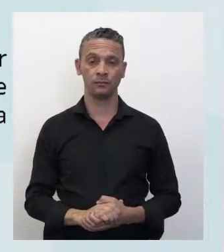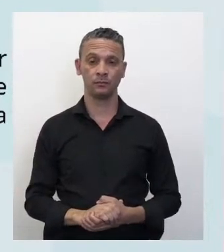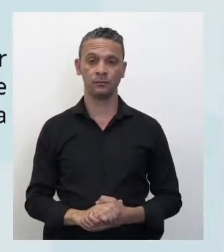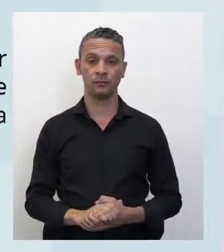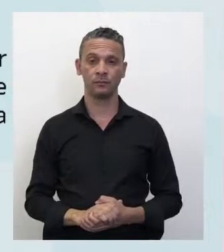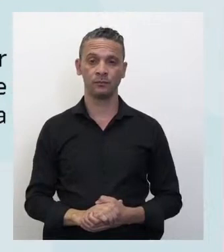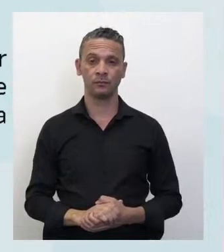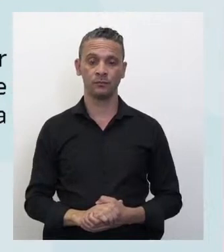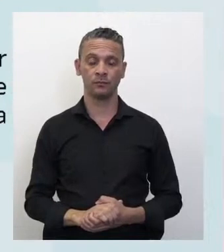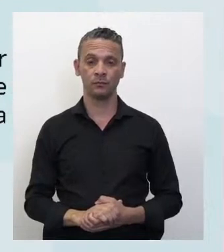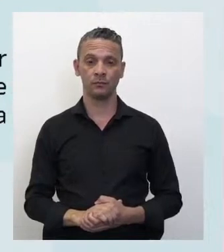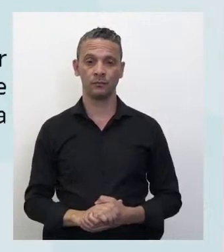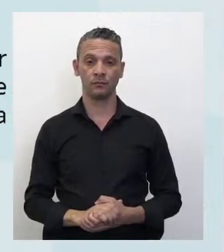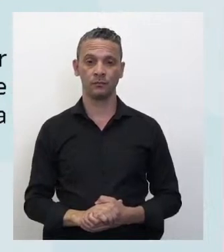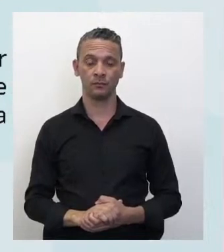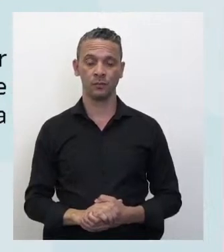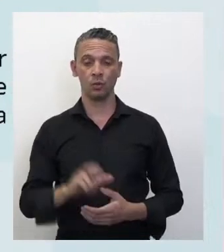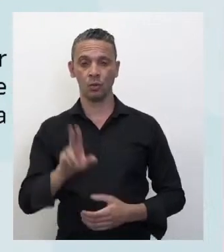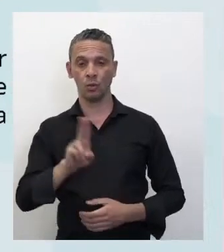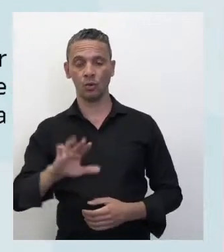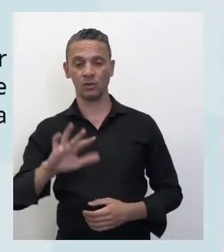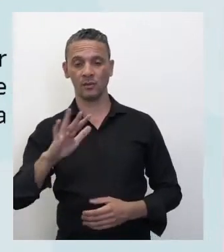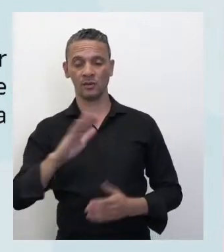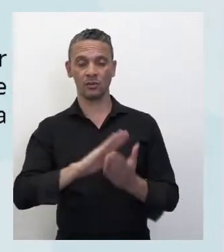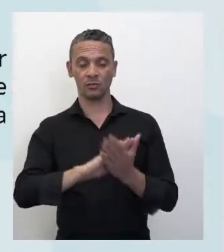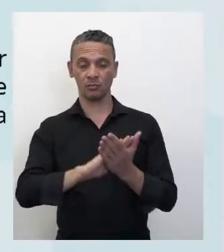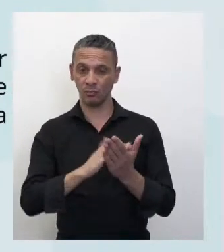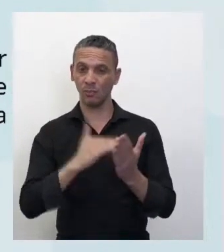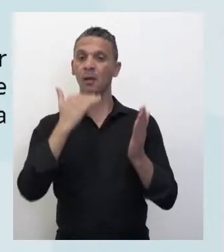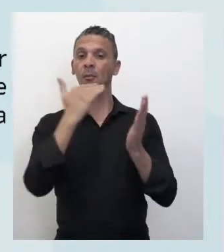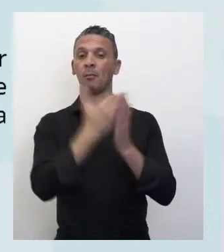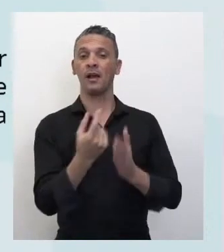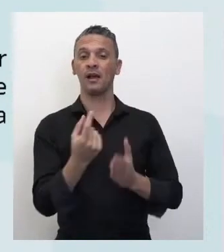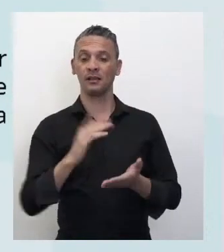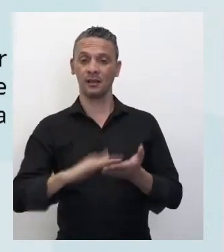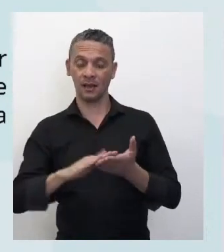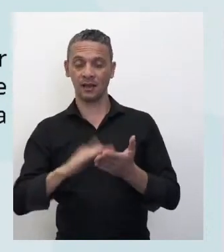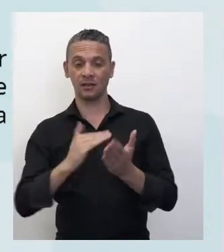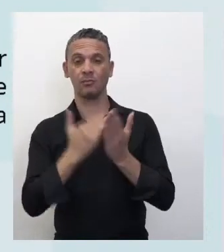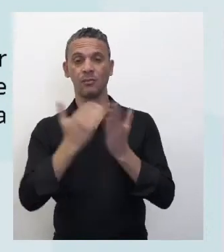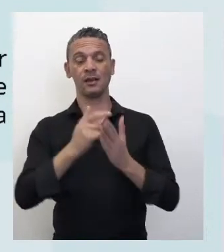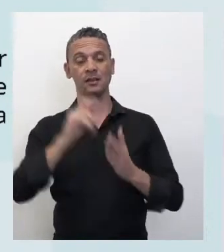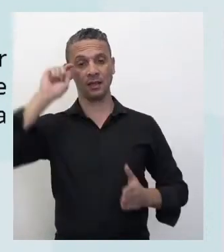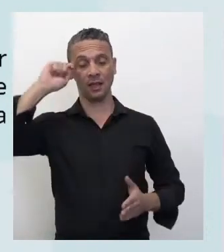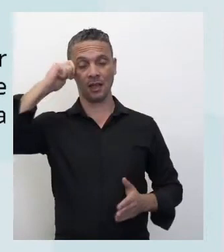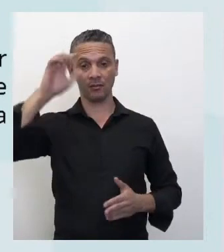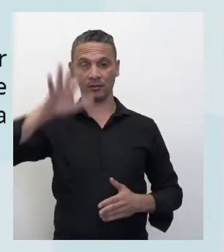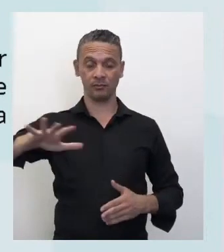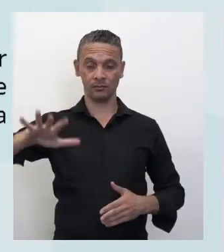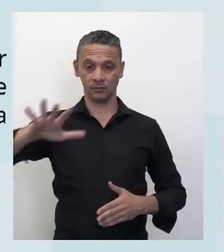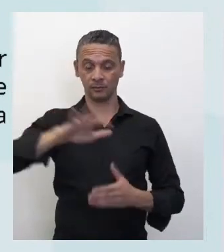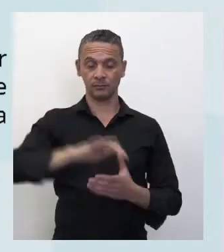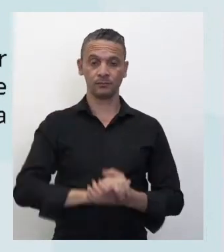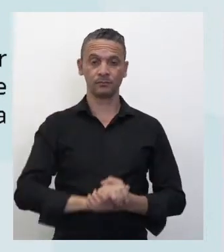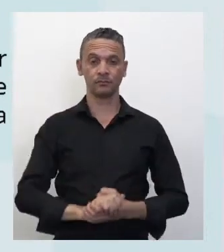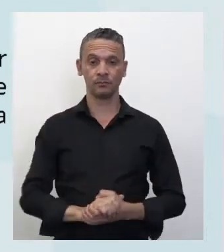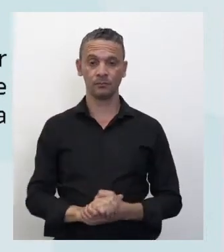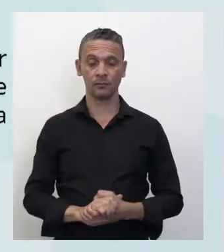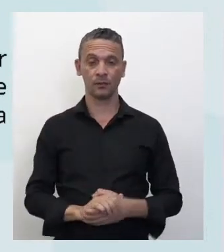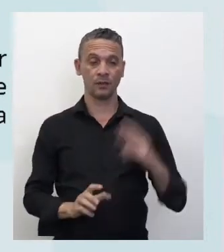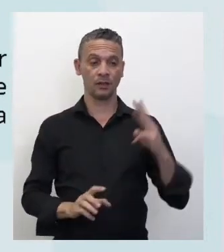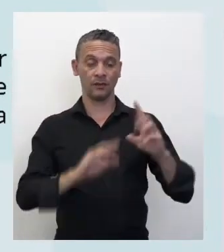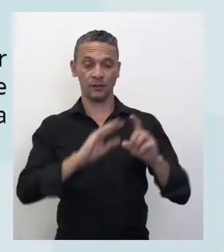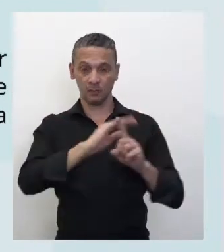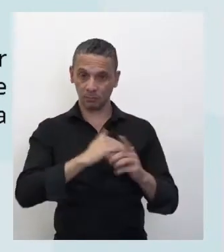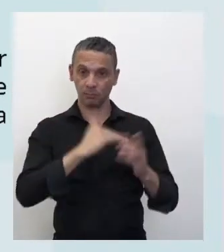Africa usa 4 vezes mais recursos do que um na África and 3 times more than one in Asia. e 3